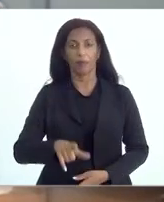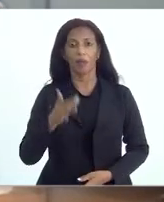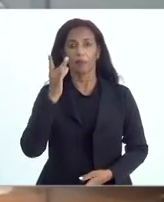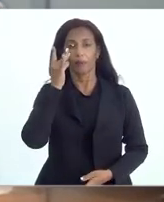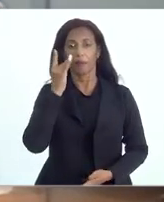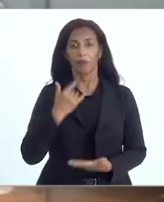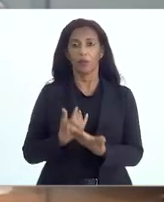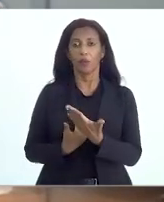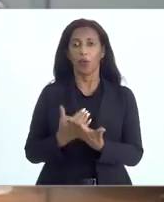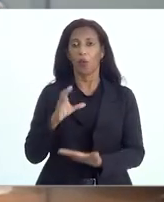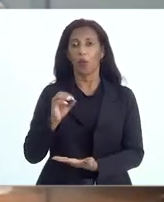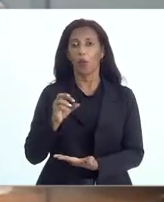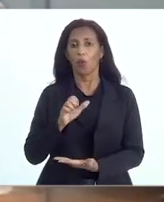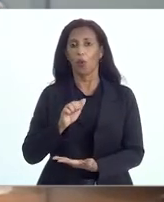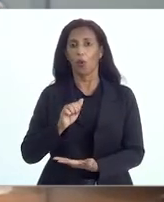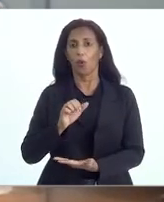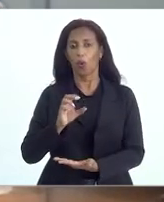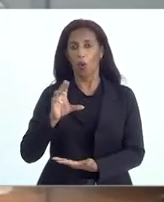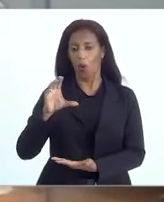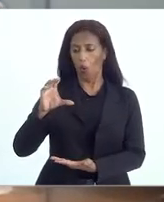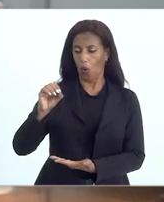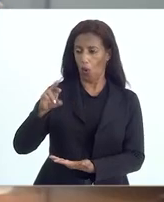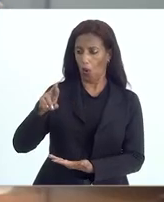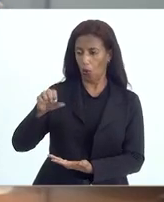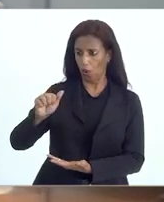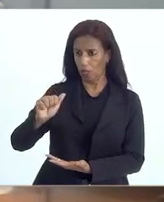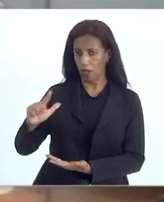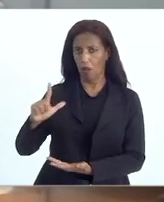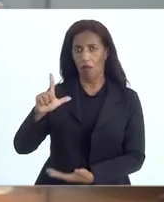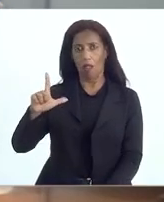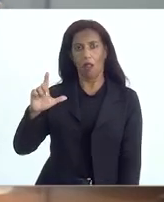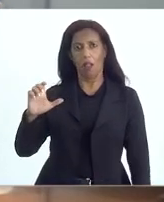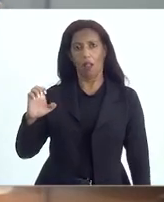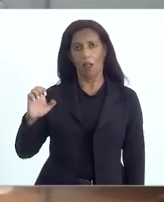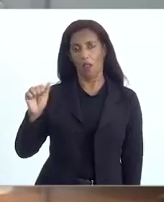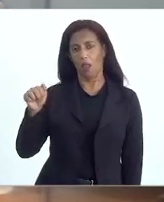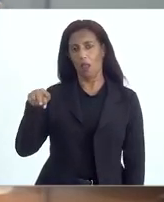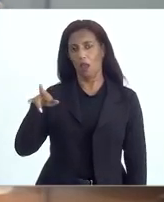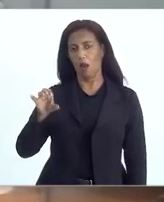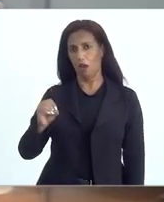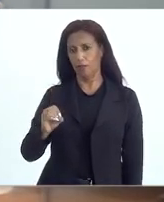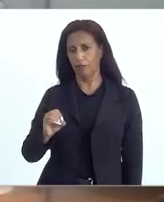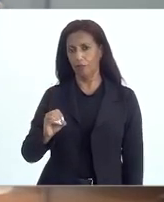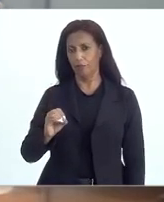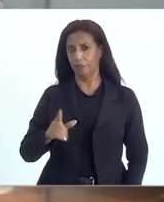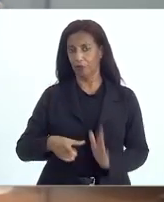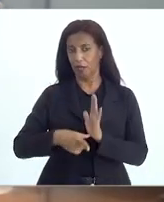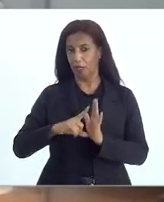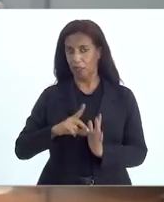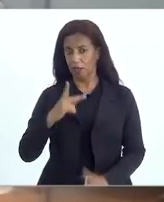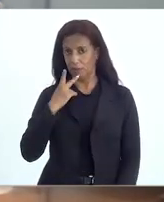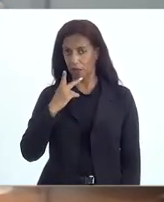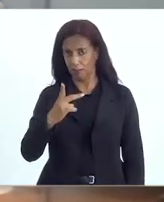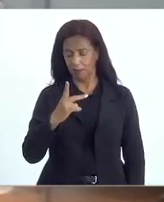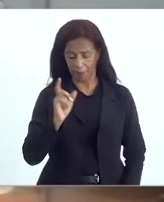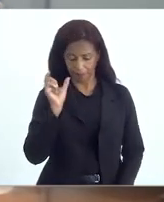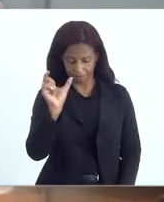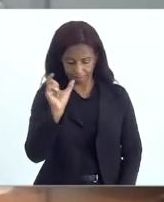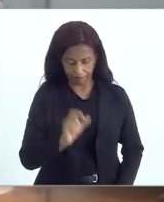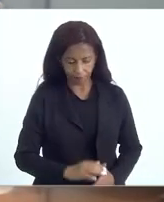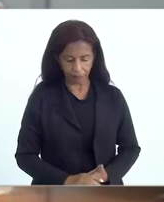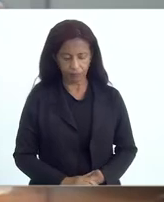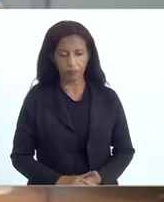a presença vou passar a palavra Coronel Leandro mas não sem antes fazer aqui um desagravo E ontem